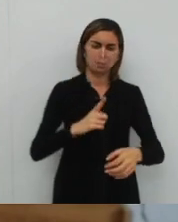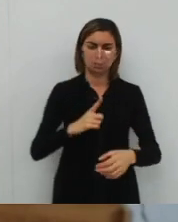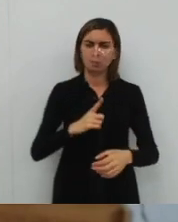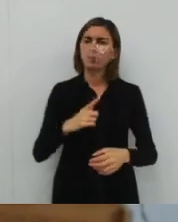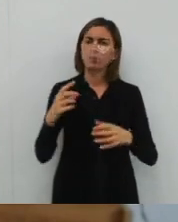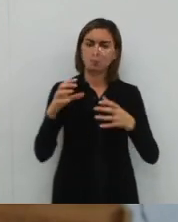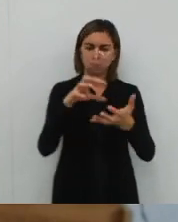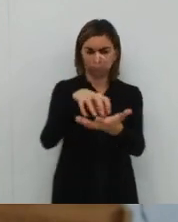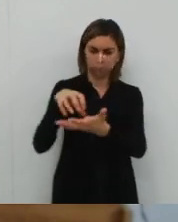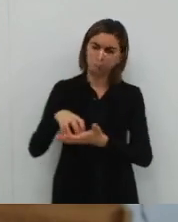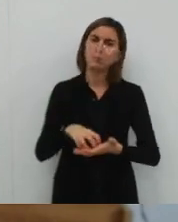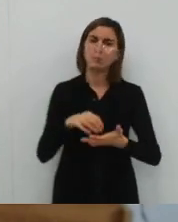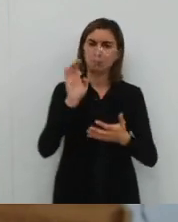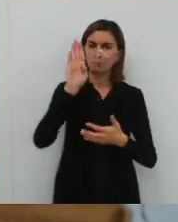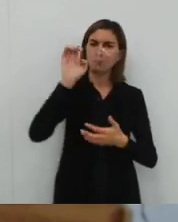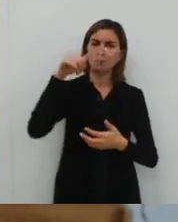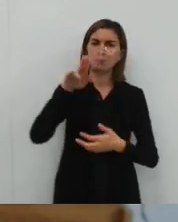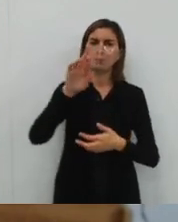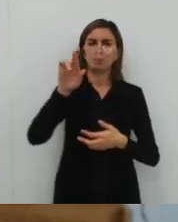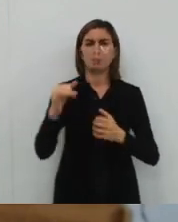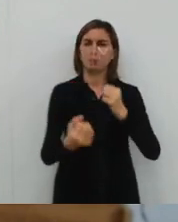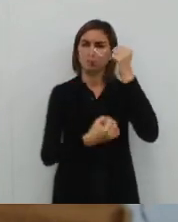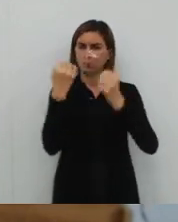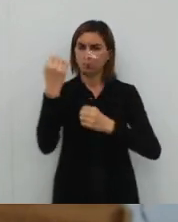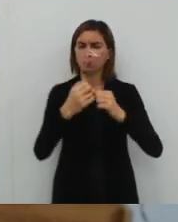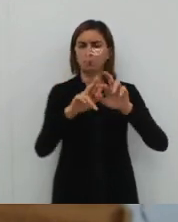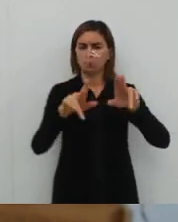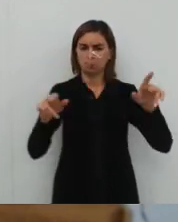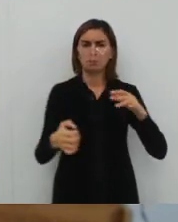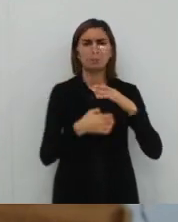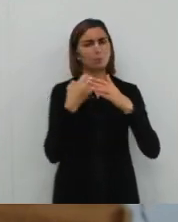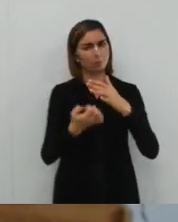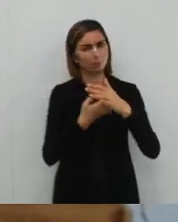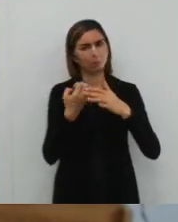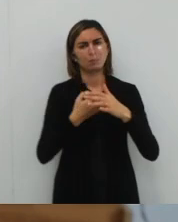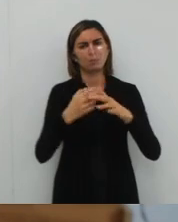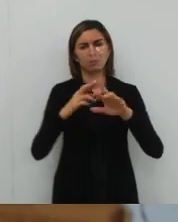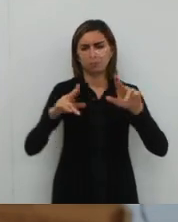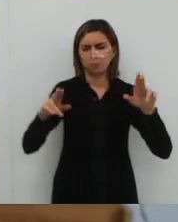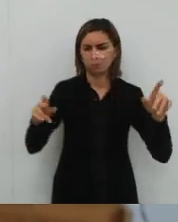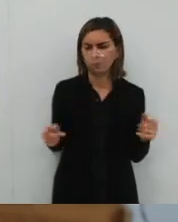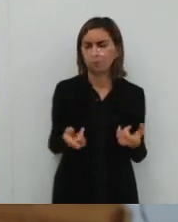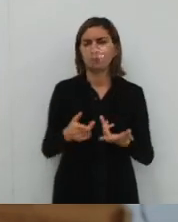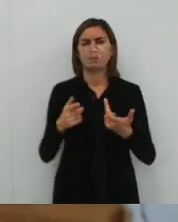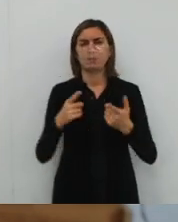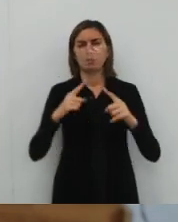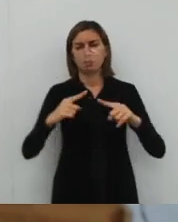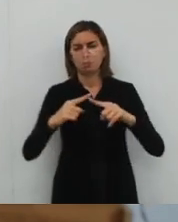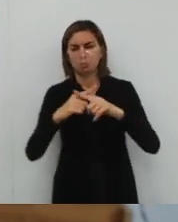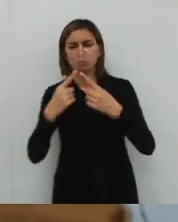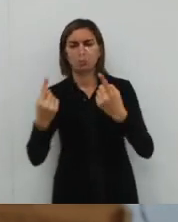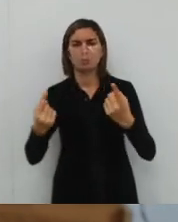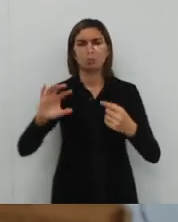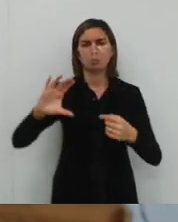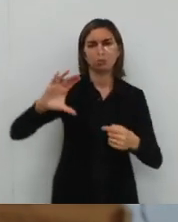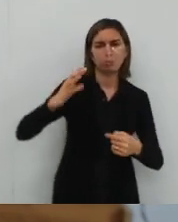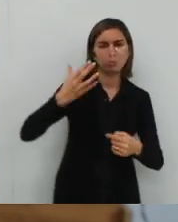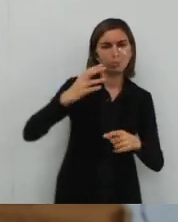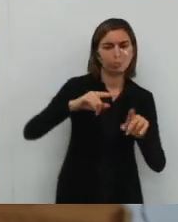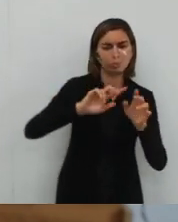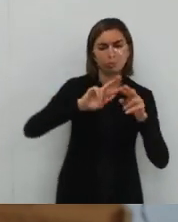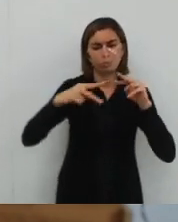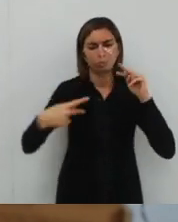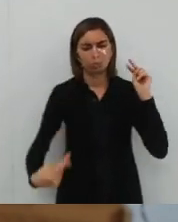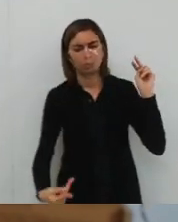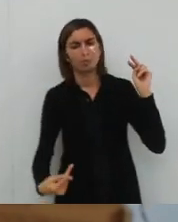grandes centros como a Embrapa, que desenvolveu uma série de variedades de produtos, de artigos de cruzamentos genéticos e desenvolveu